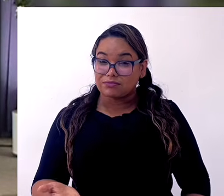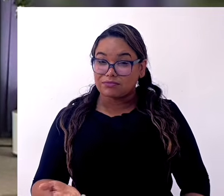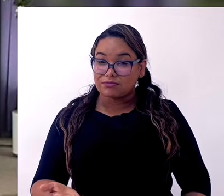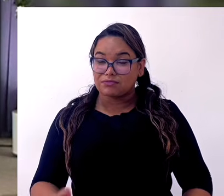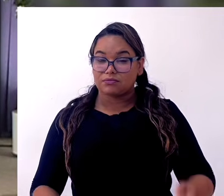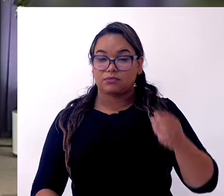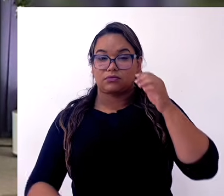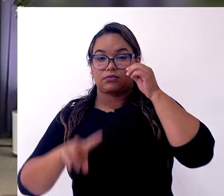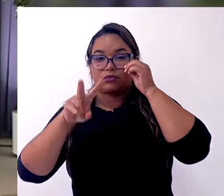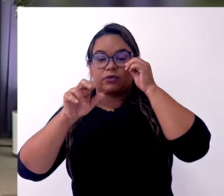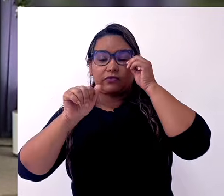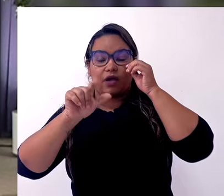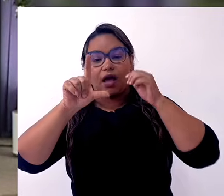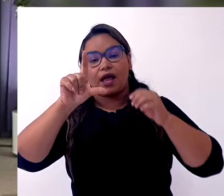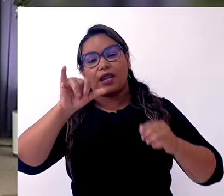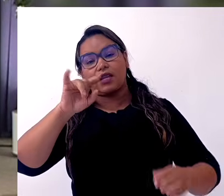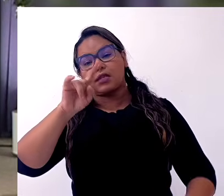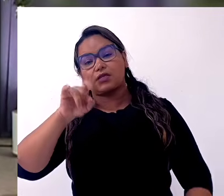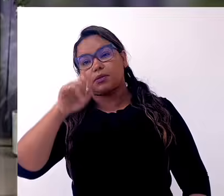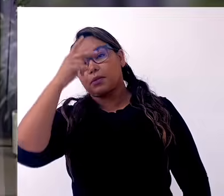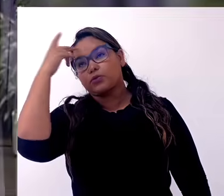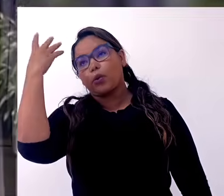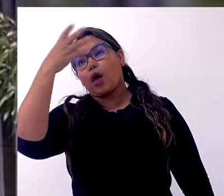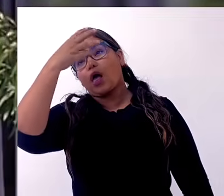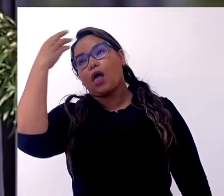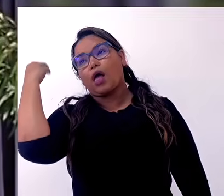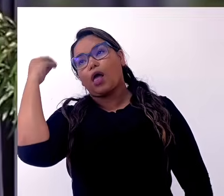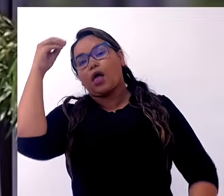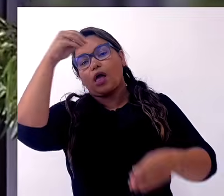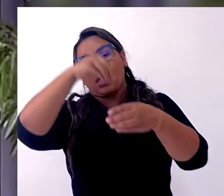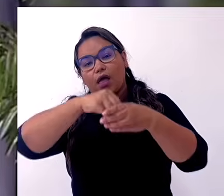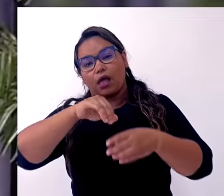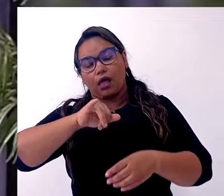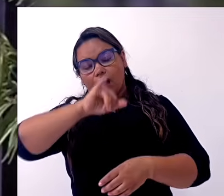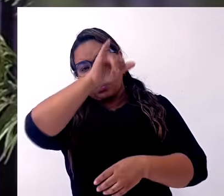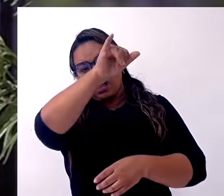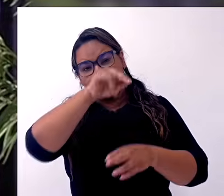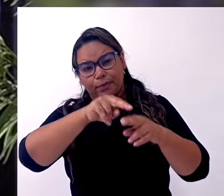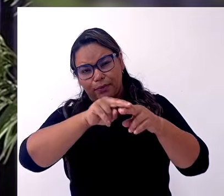algum sentido? Então, o fato é que eles têm um bilhete suicida.